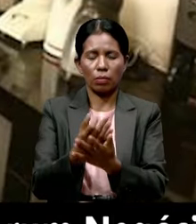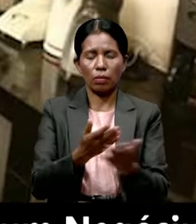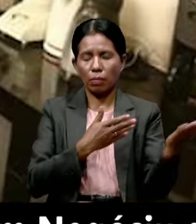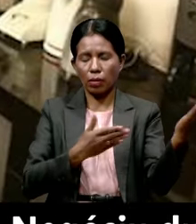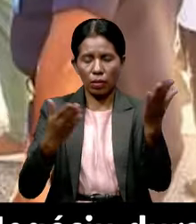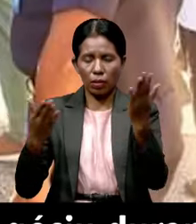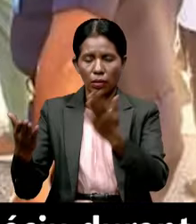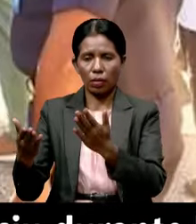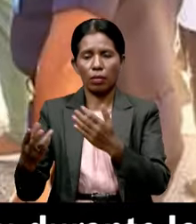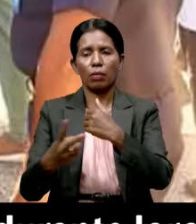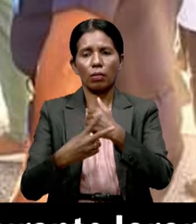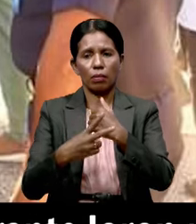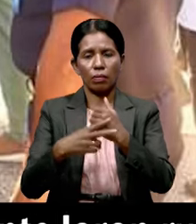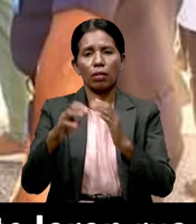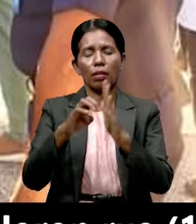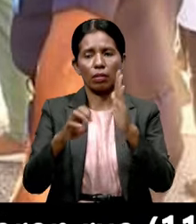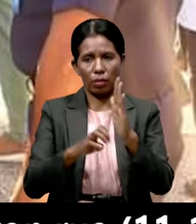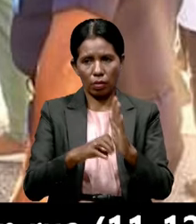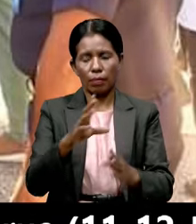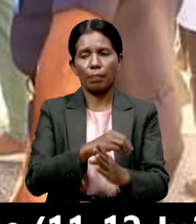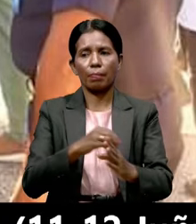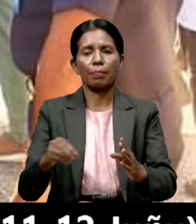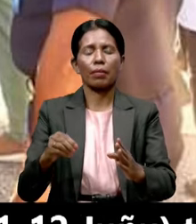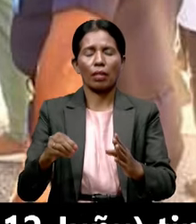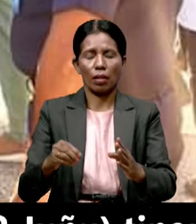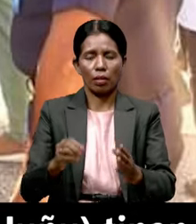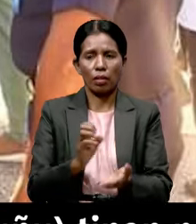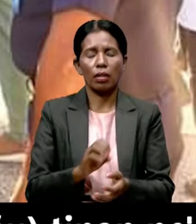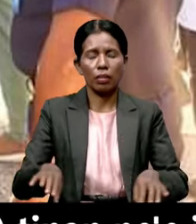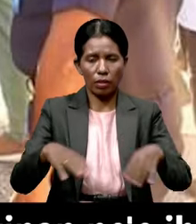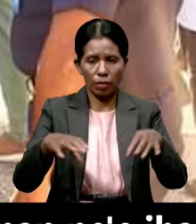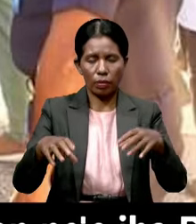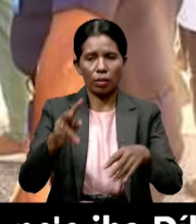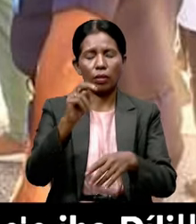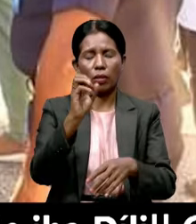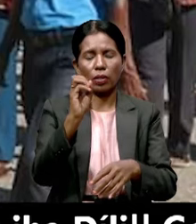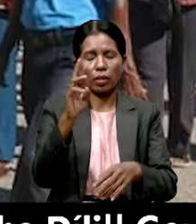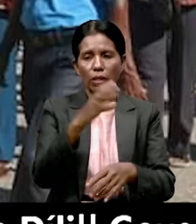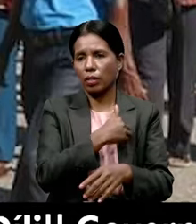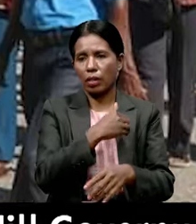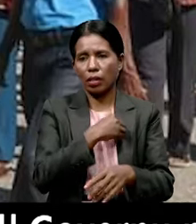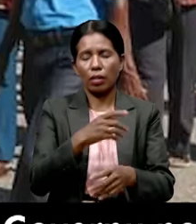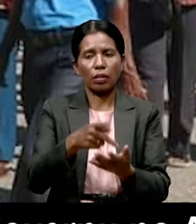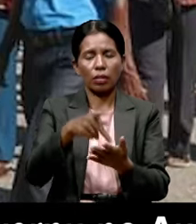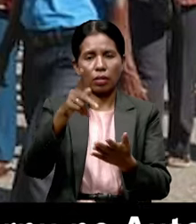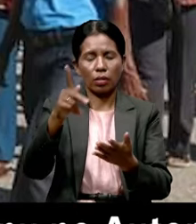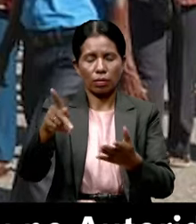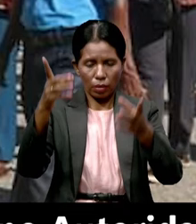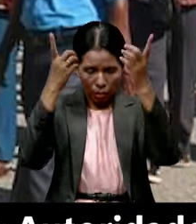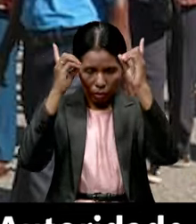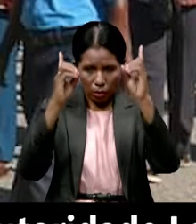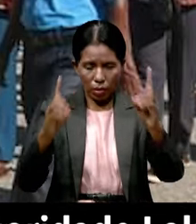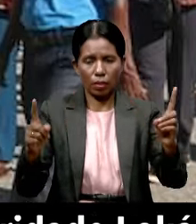fali ba cofre Reua. Mas bem antes de serviço de conservação notariado e a Reua se dá o calo contrato definitivo